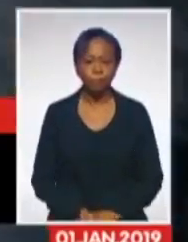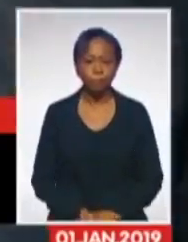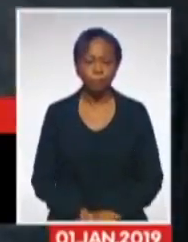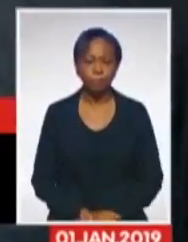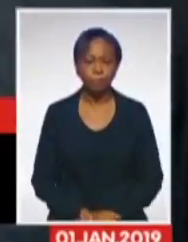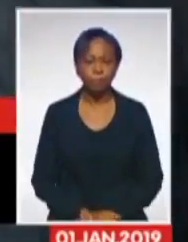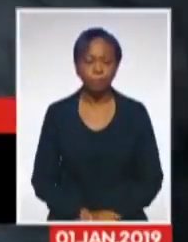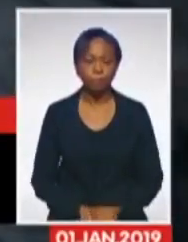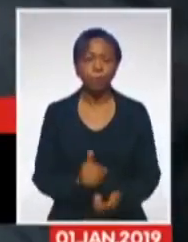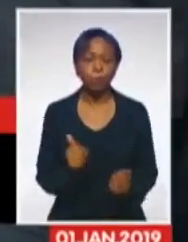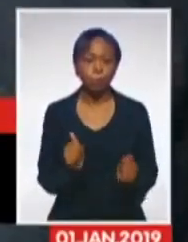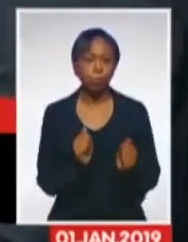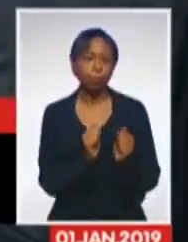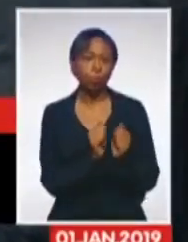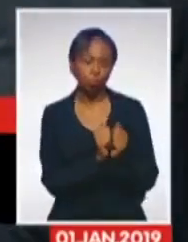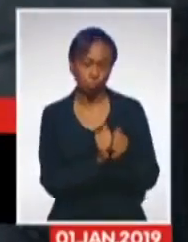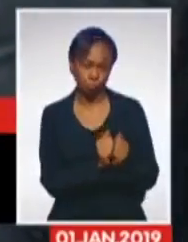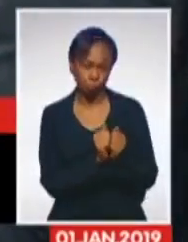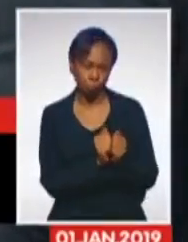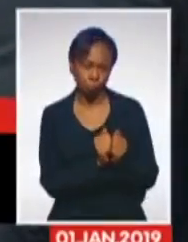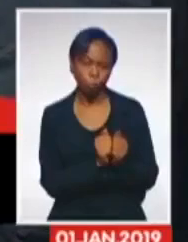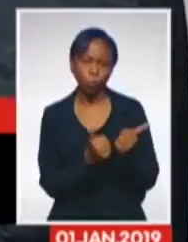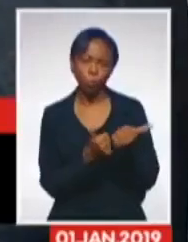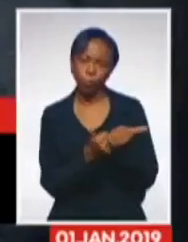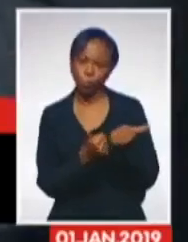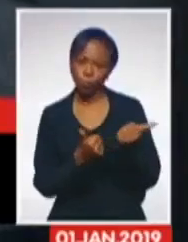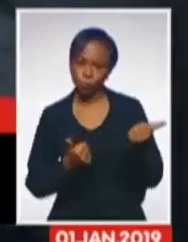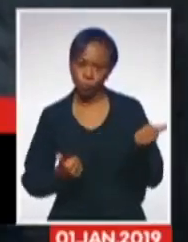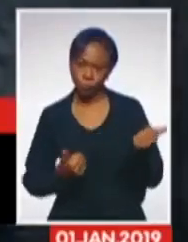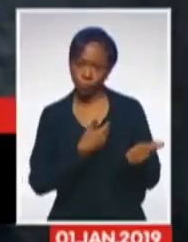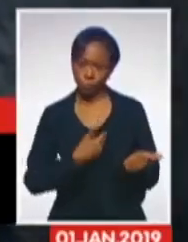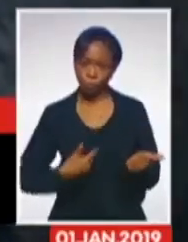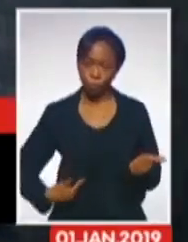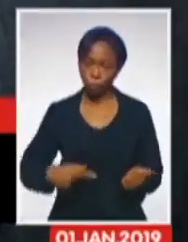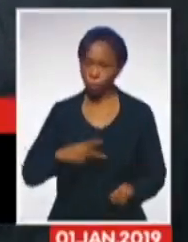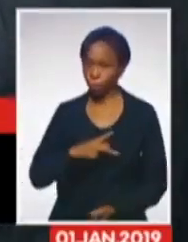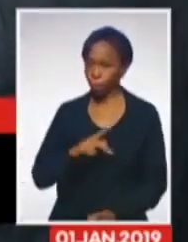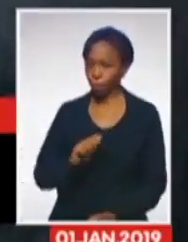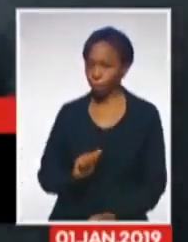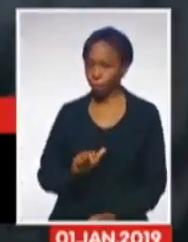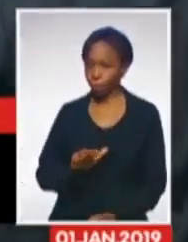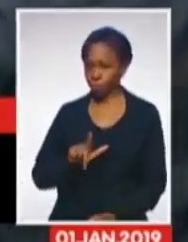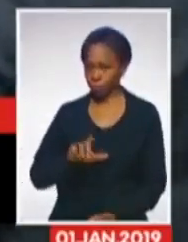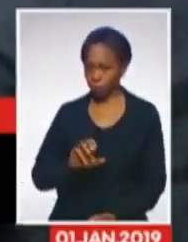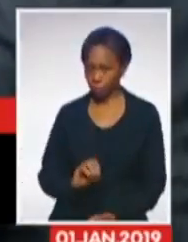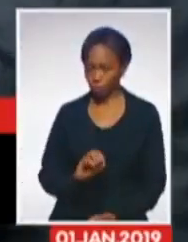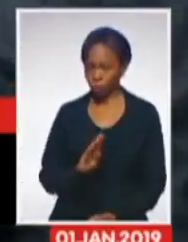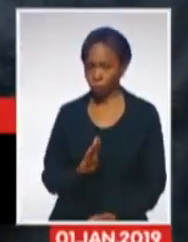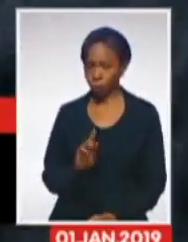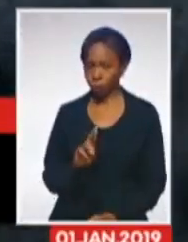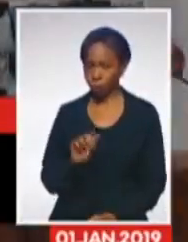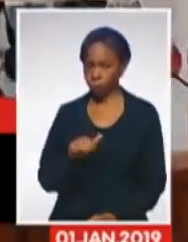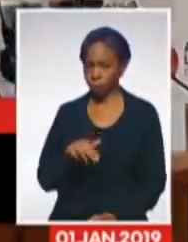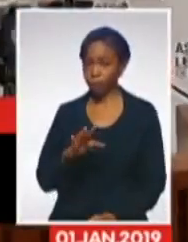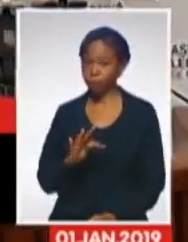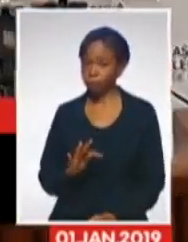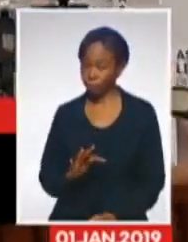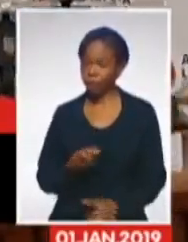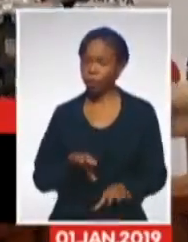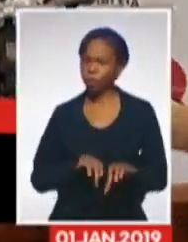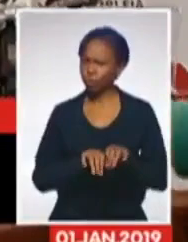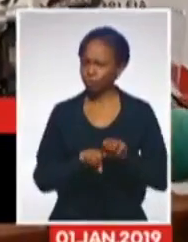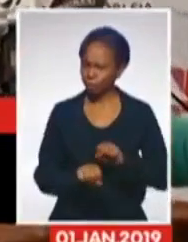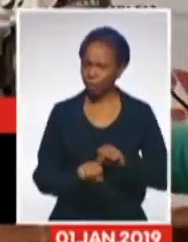Ao seu lado está o vice-governador Paulo Brandt. Paulo Brandt é engenheiro civil, economista, especialista